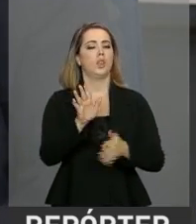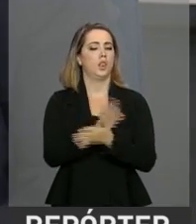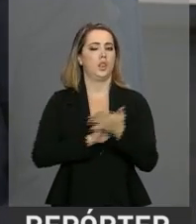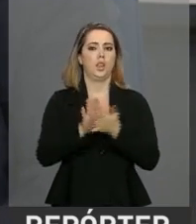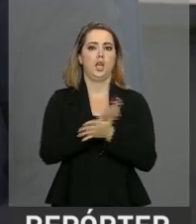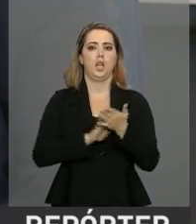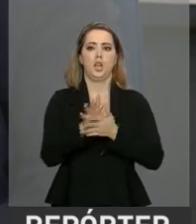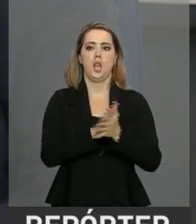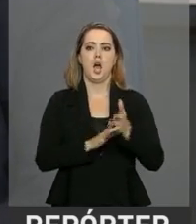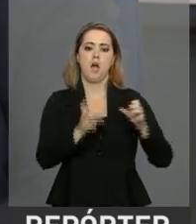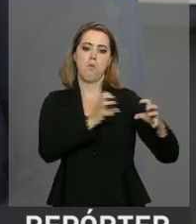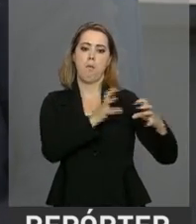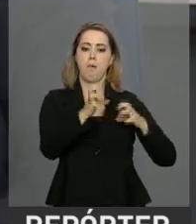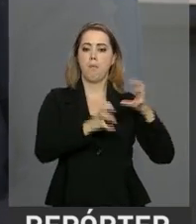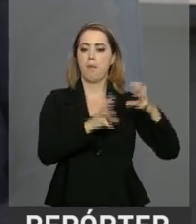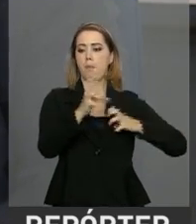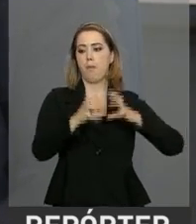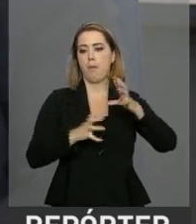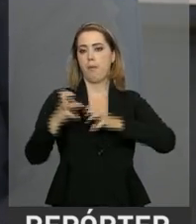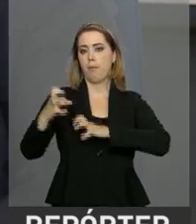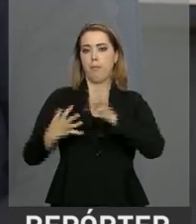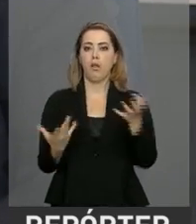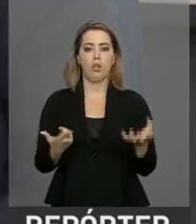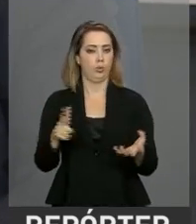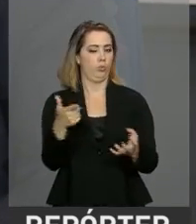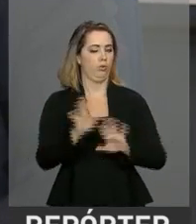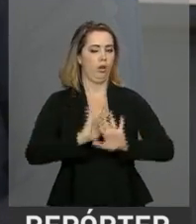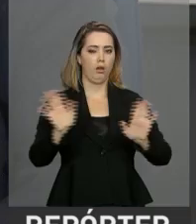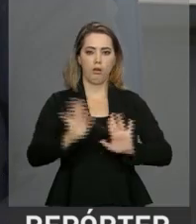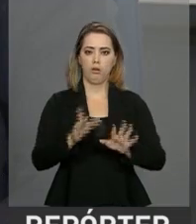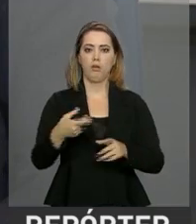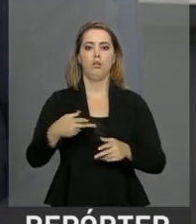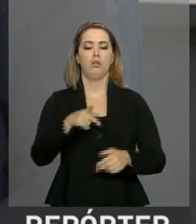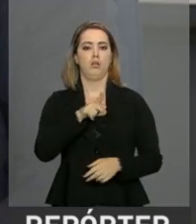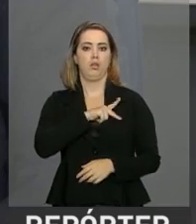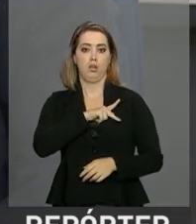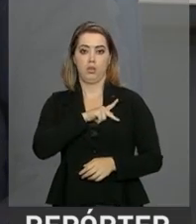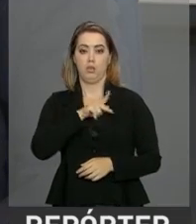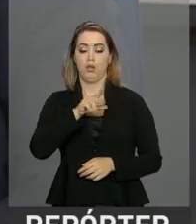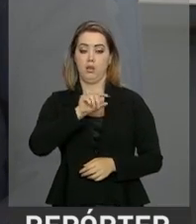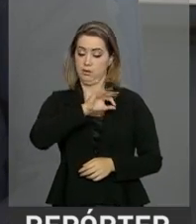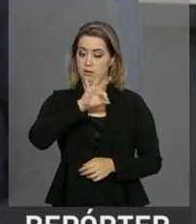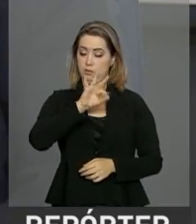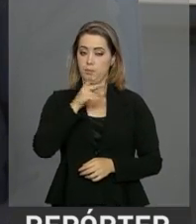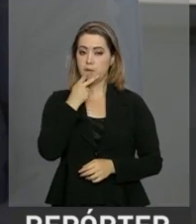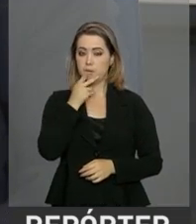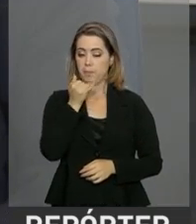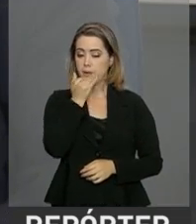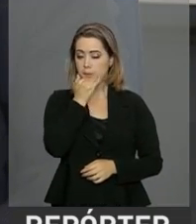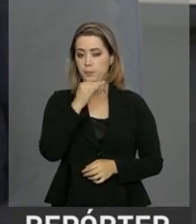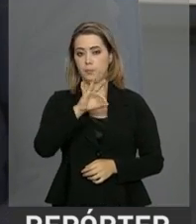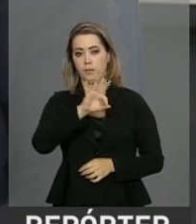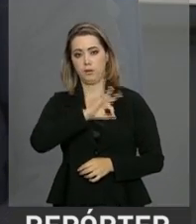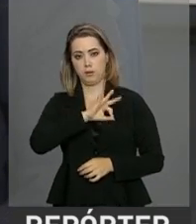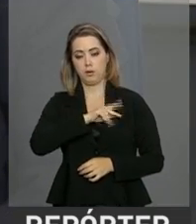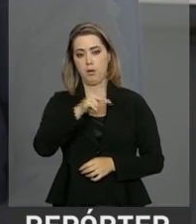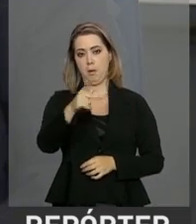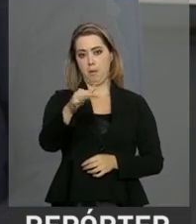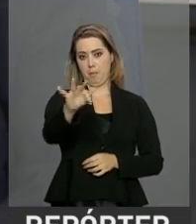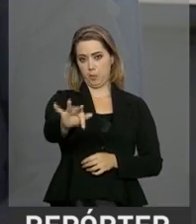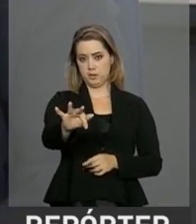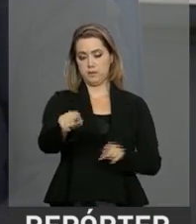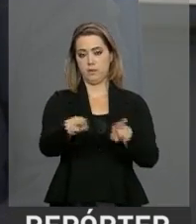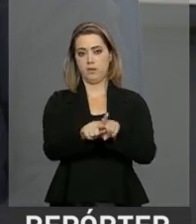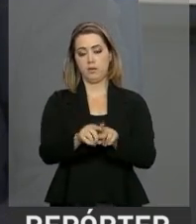nenhum problema entre Polícia Federal, Polícia do Senado Federal. Integrantes da própria Polícia do Senado